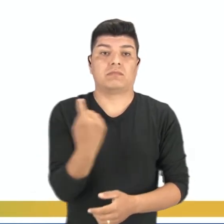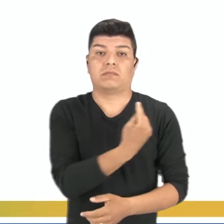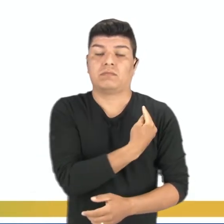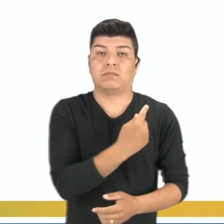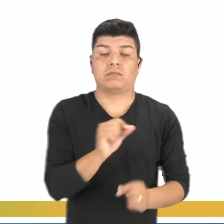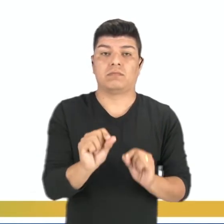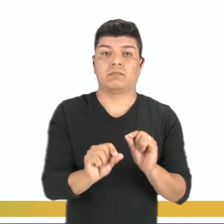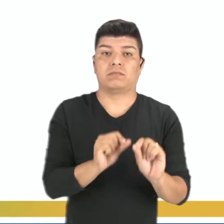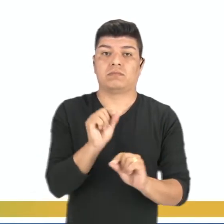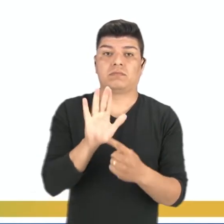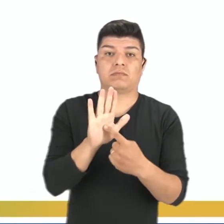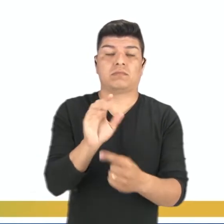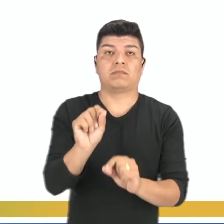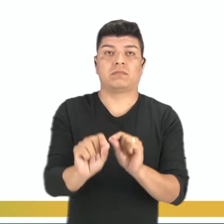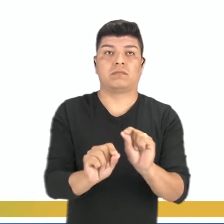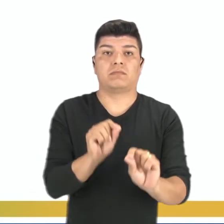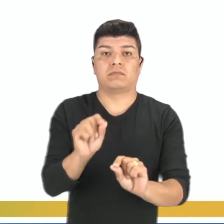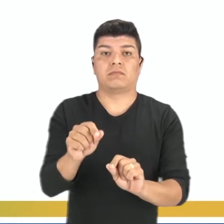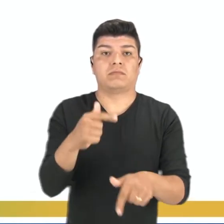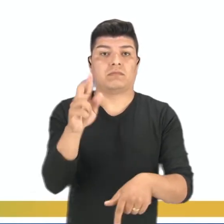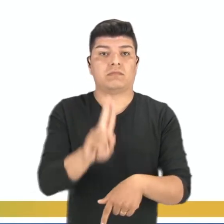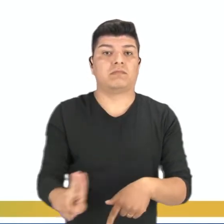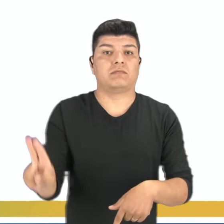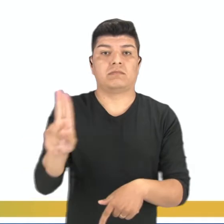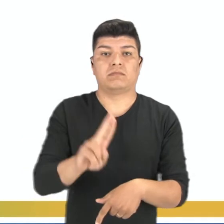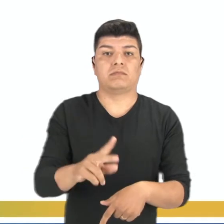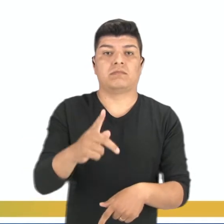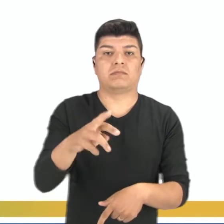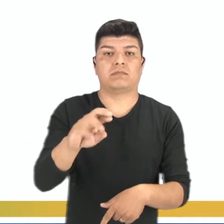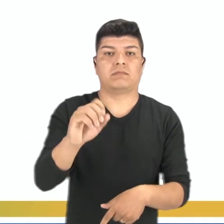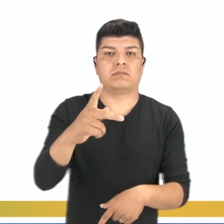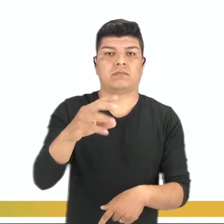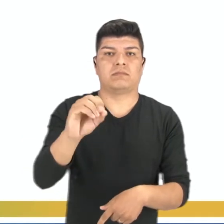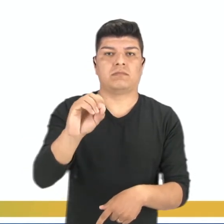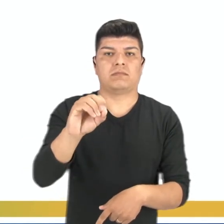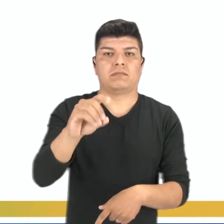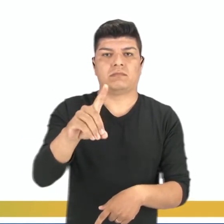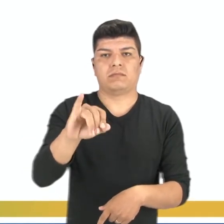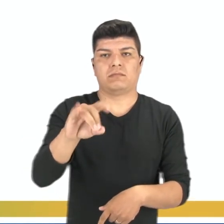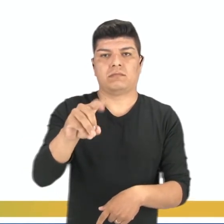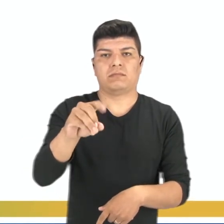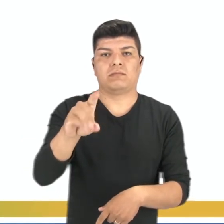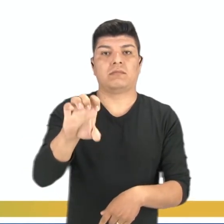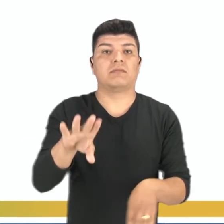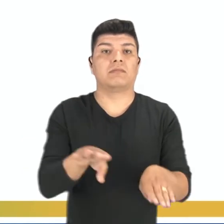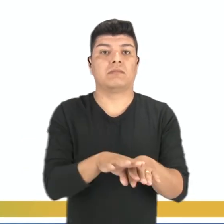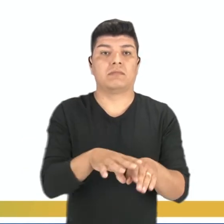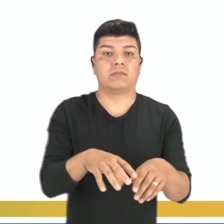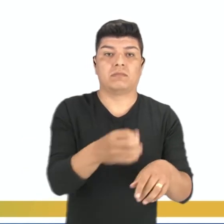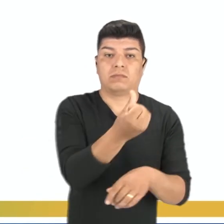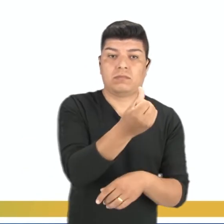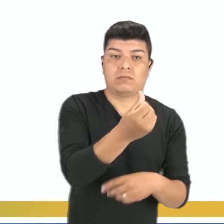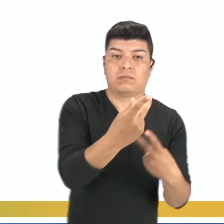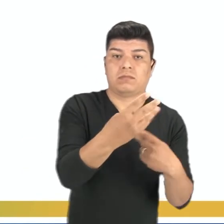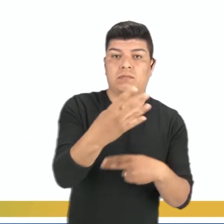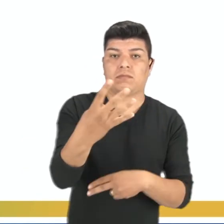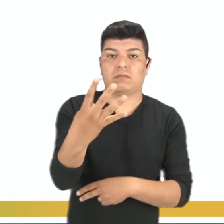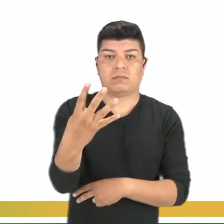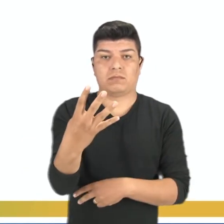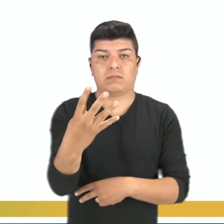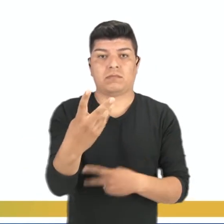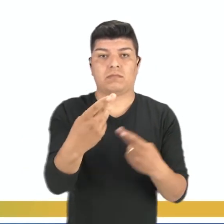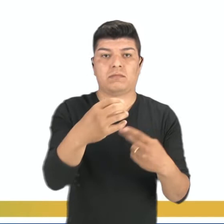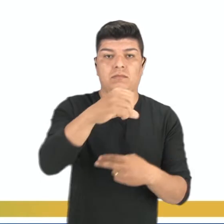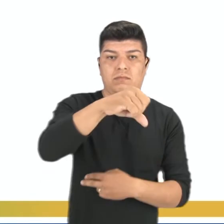grandezas aí dispostas para trabalharmos a proporcionalidade. 6 está para 4, assim como